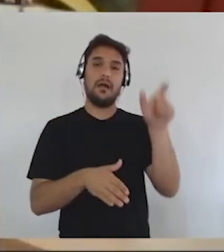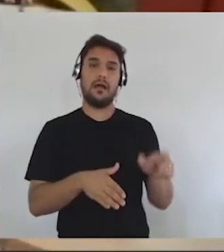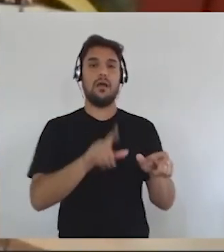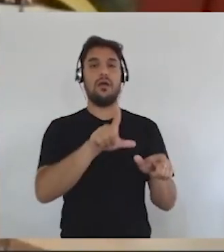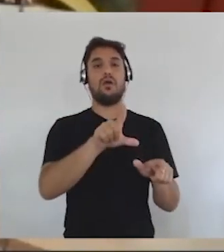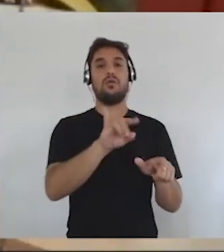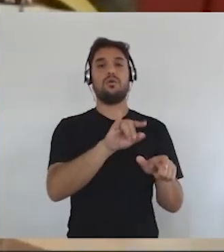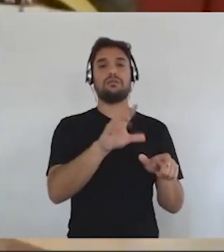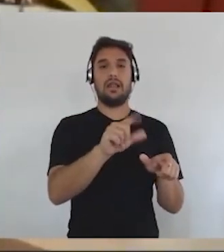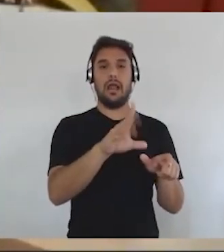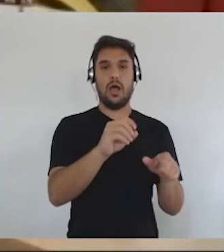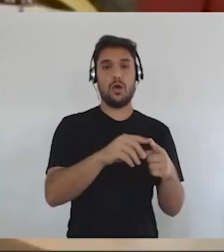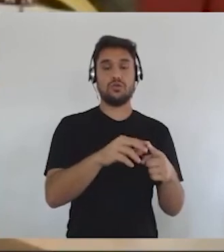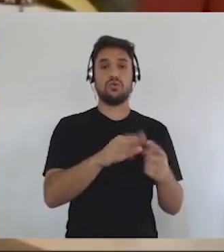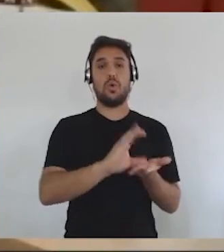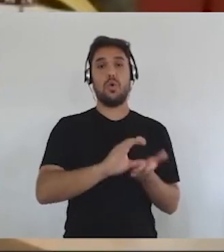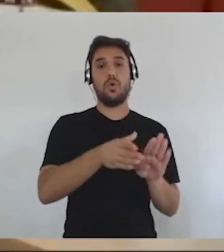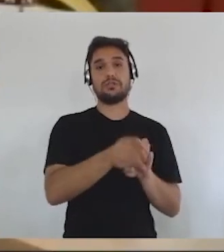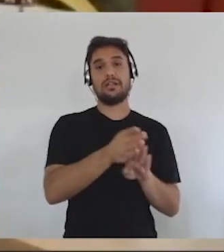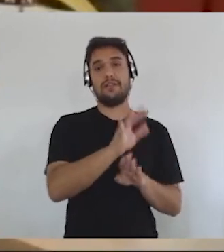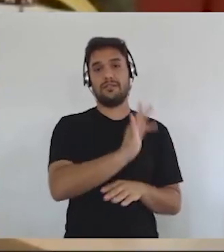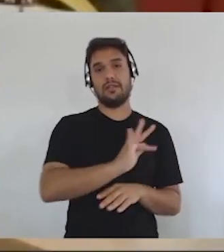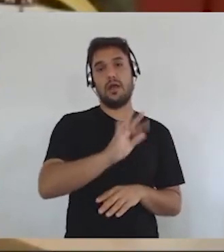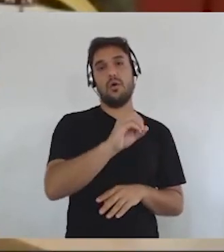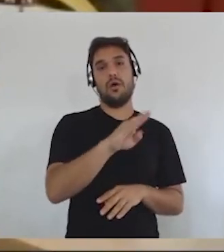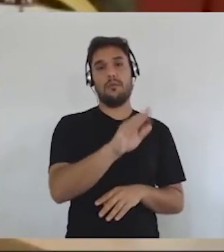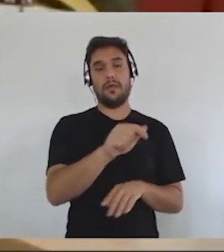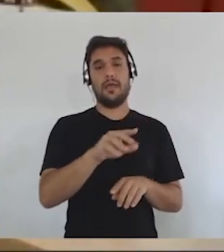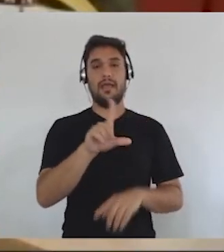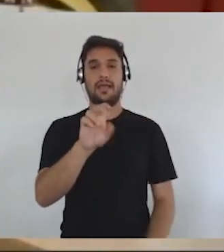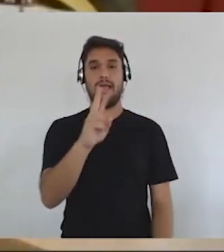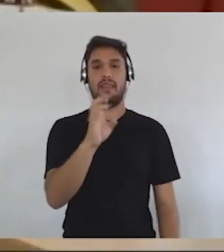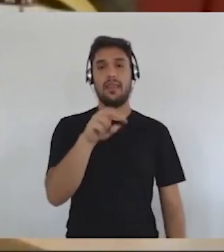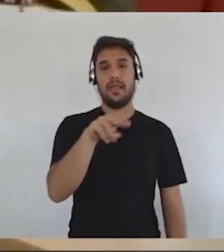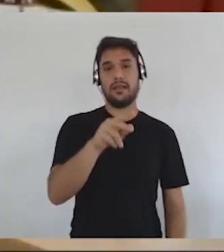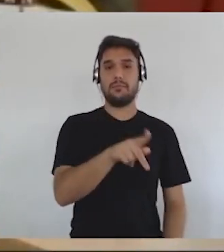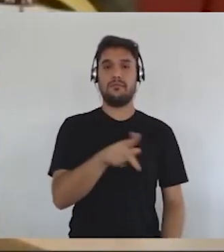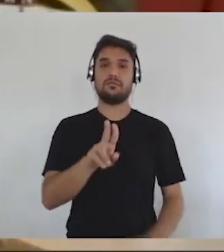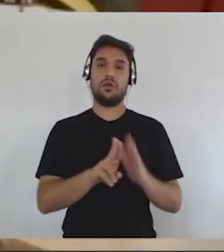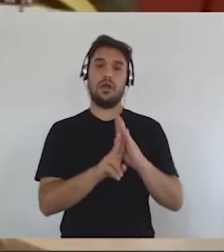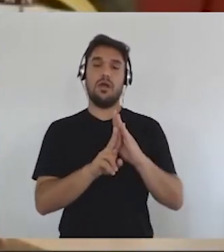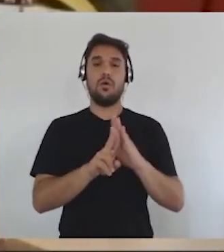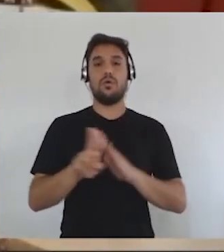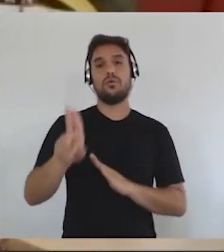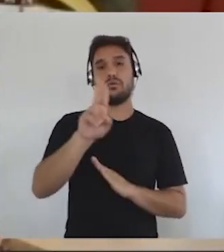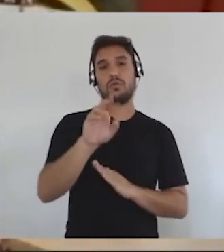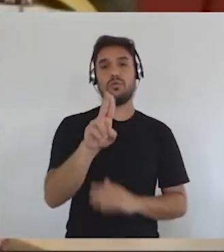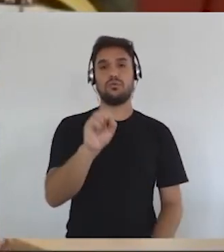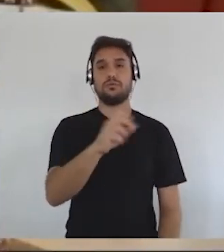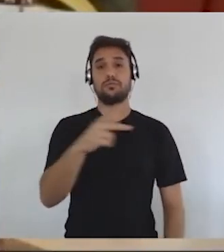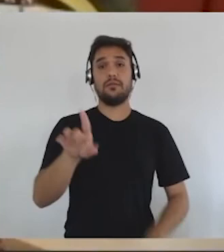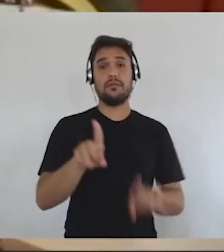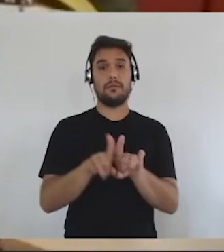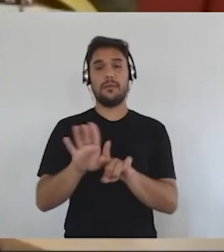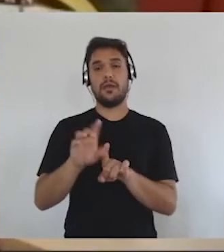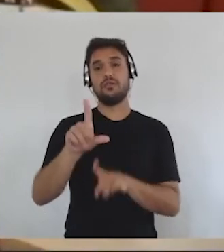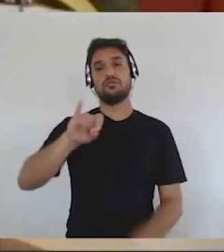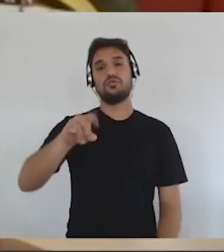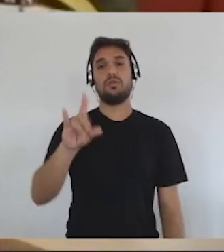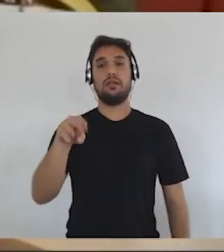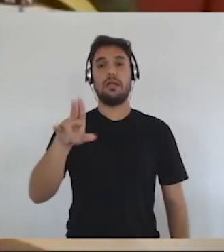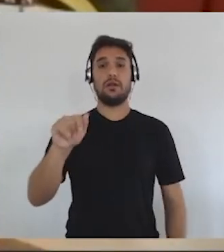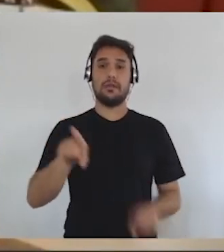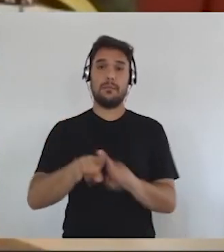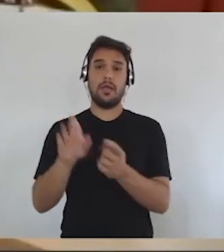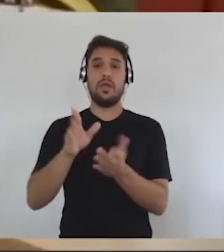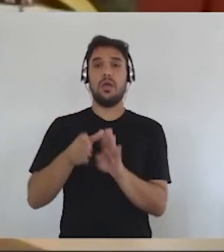Luiz Cláudio Pereira, conselheiro federal da OAB, da Helena Lobo Costa, professora da USP, Juliano Breda, conselheiro federal também da